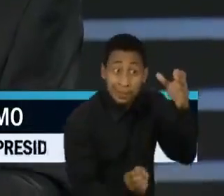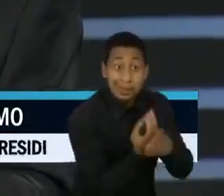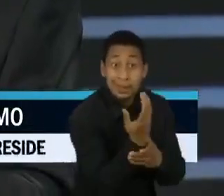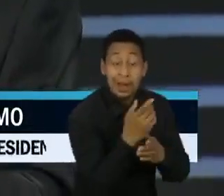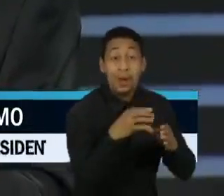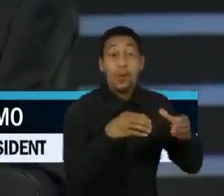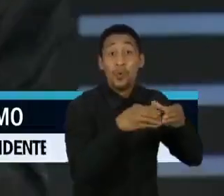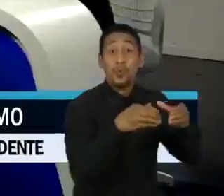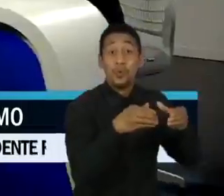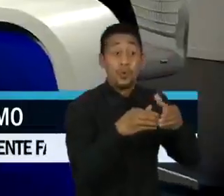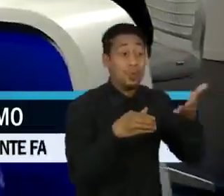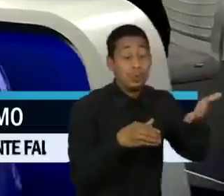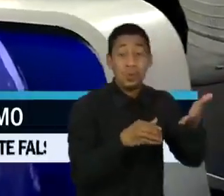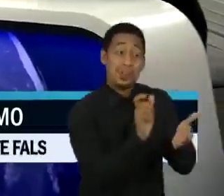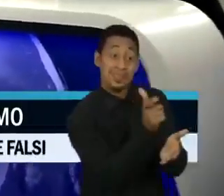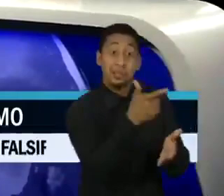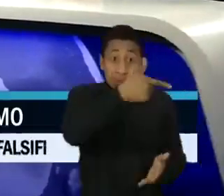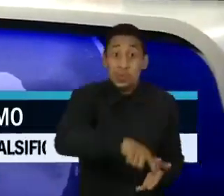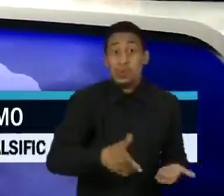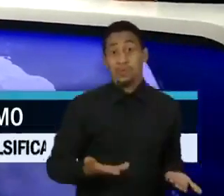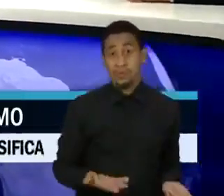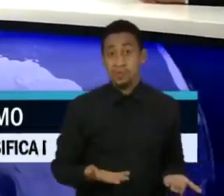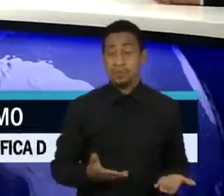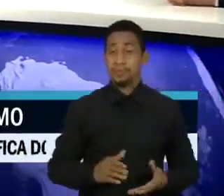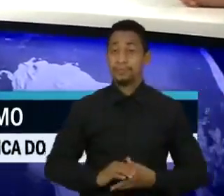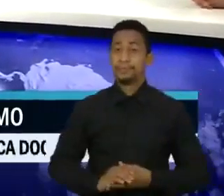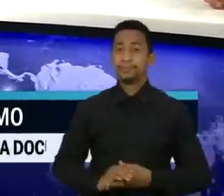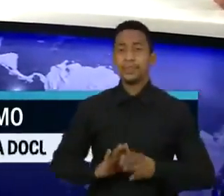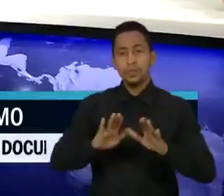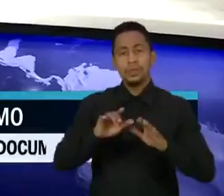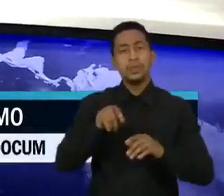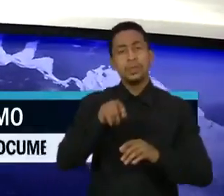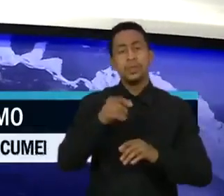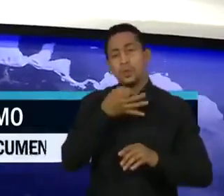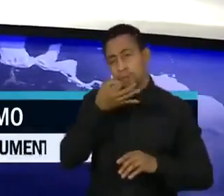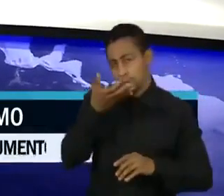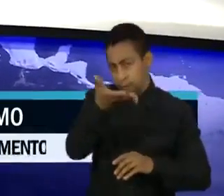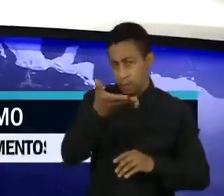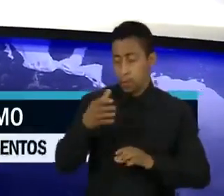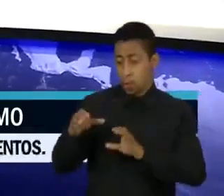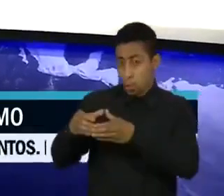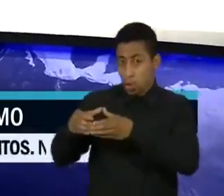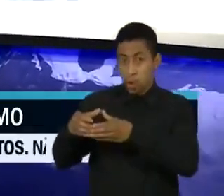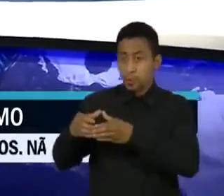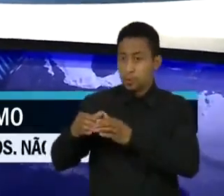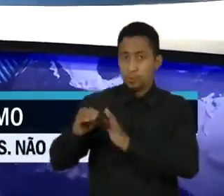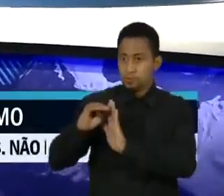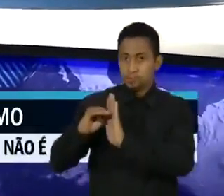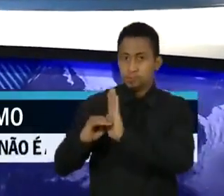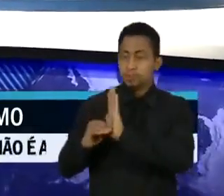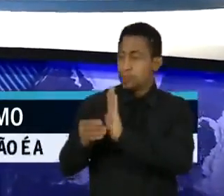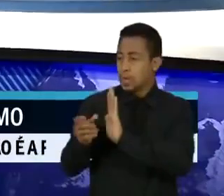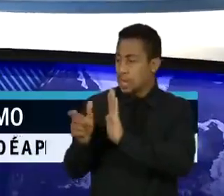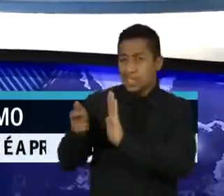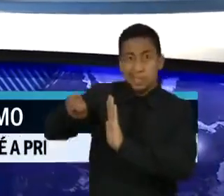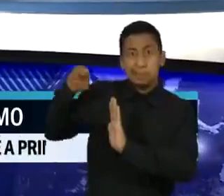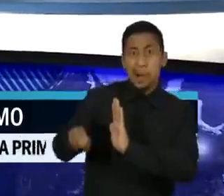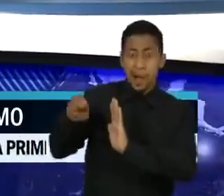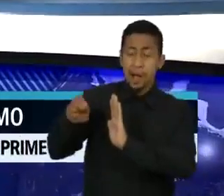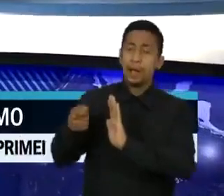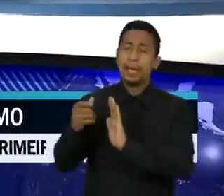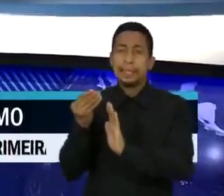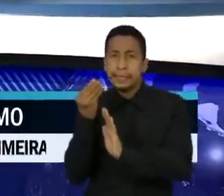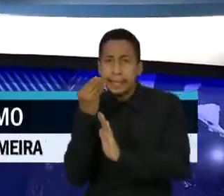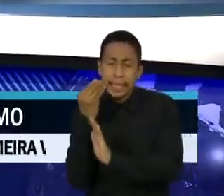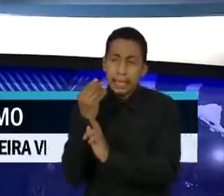Islâmico. Sakamoto, na coletiva de imprensa, os radicais islâmicos tentaram dar um ar ali, um tom mais moderado, mas sempre